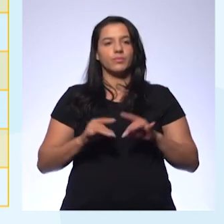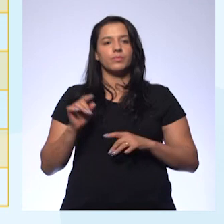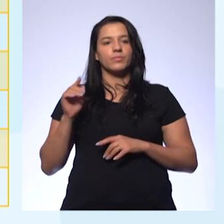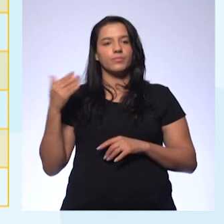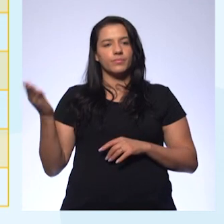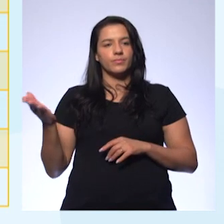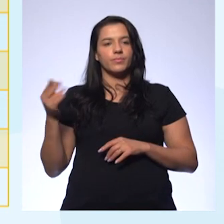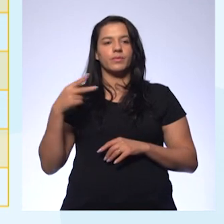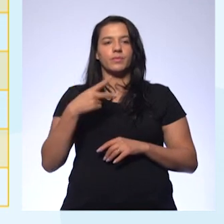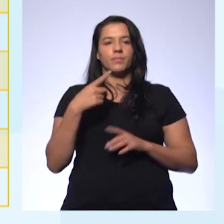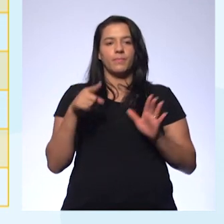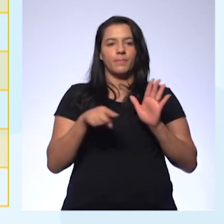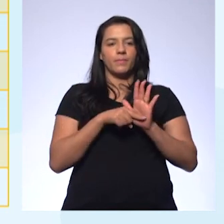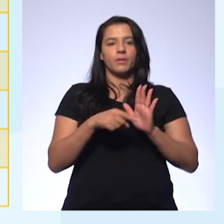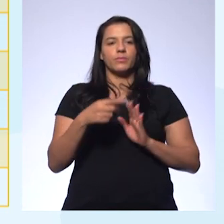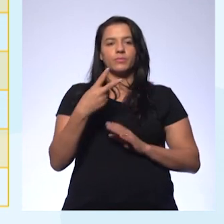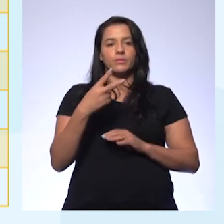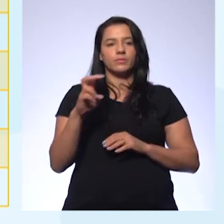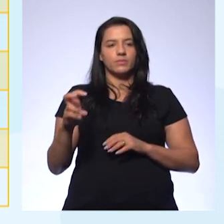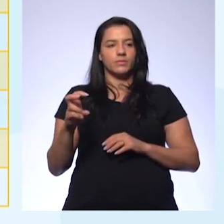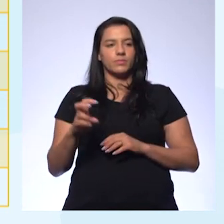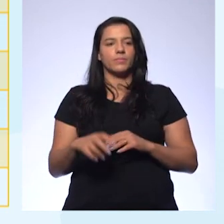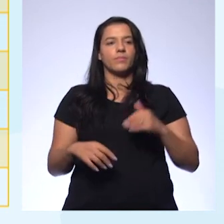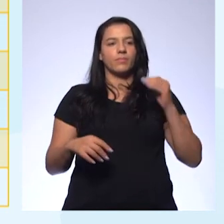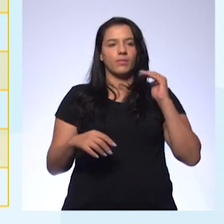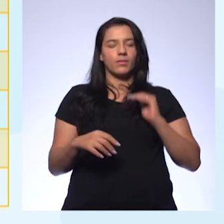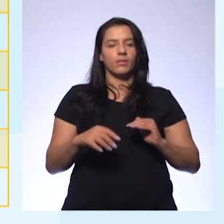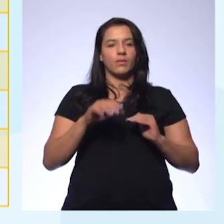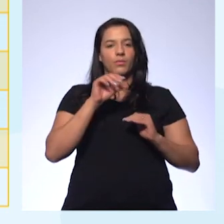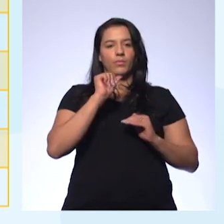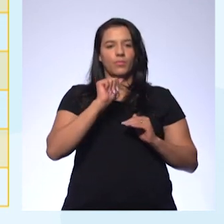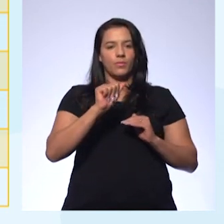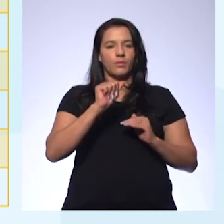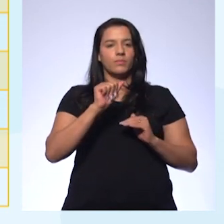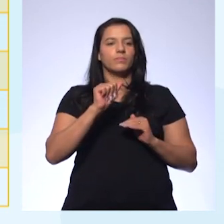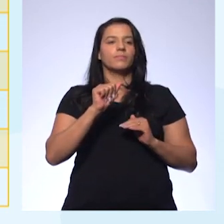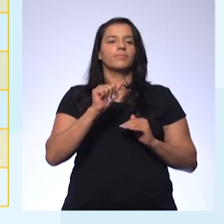25. O ponto de fusão de A é menos